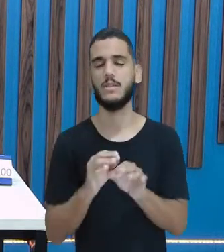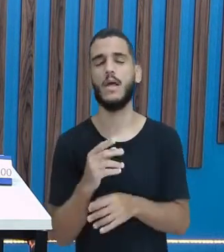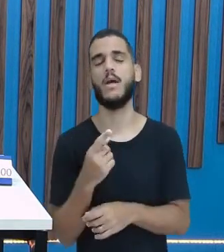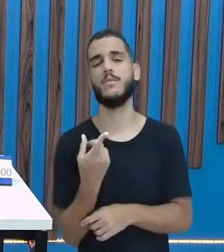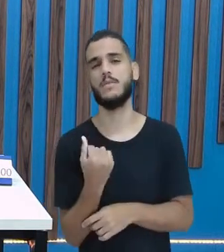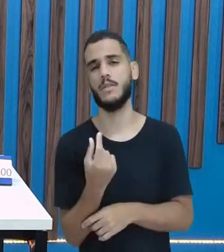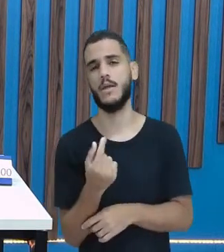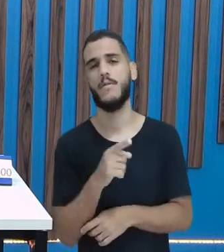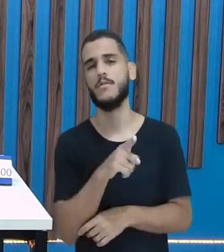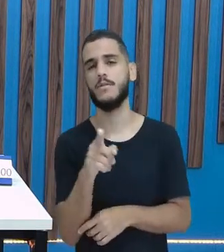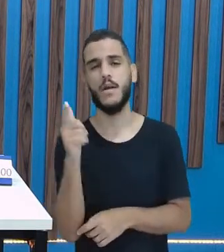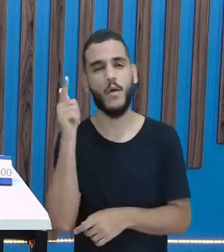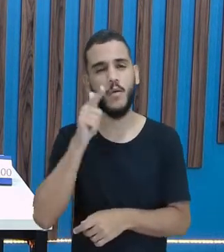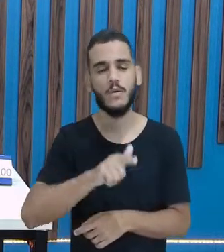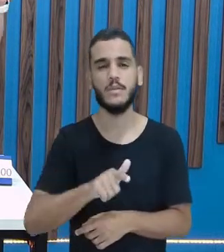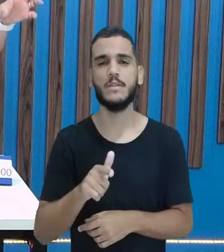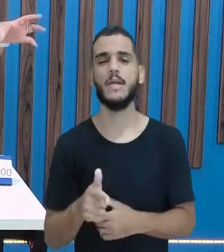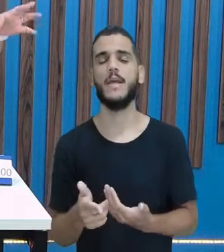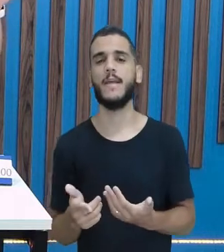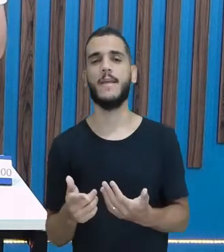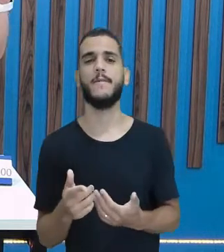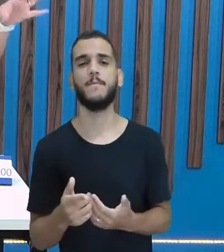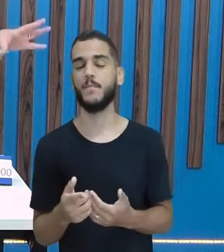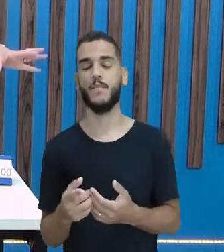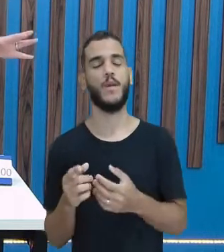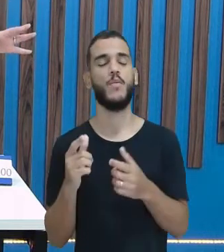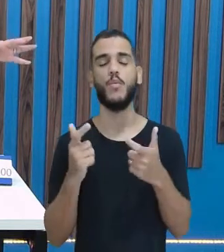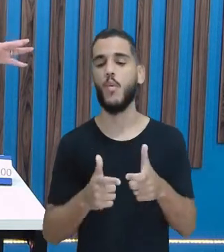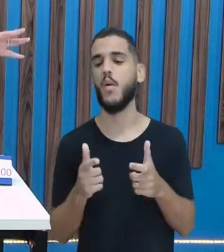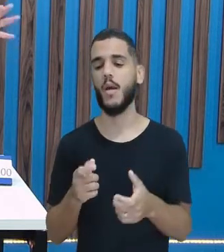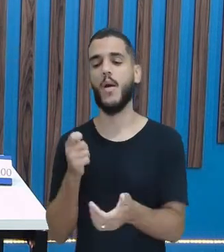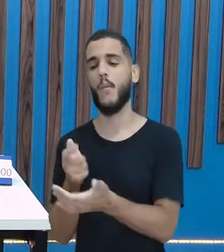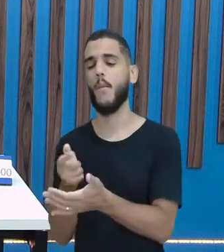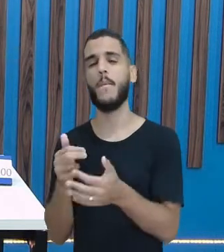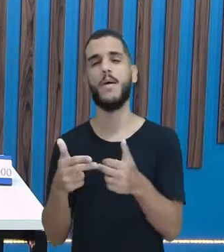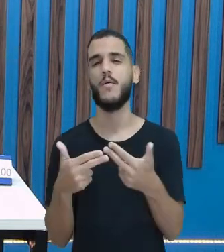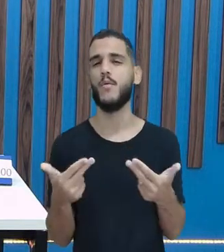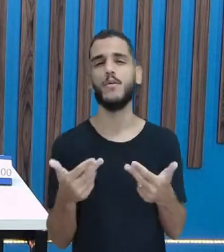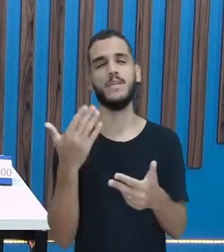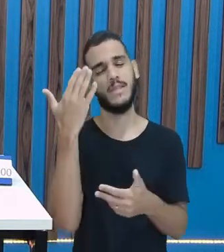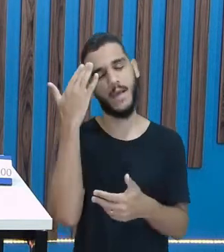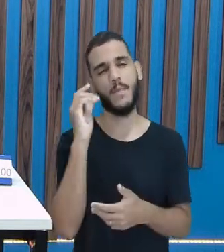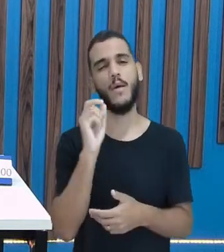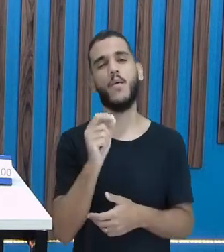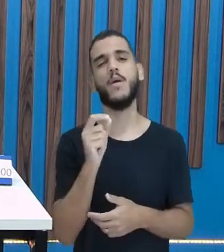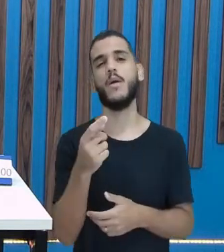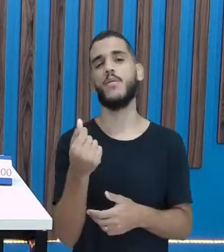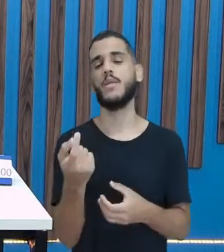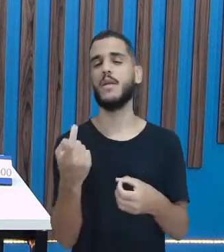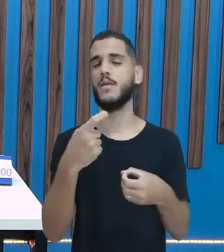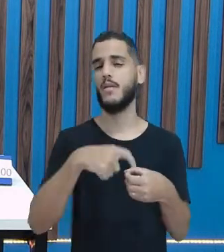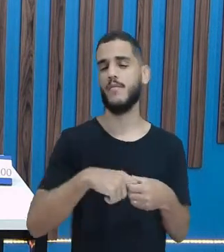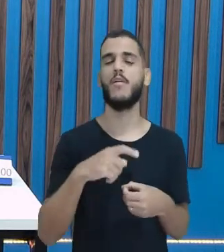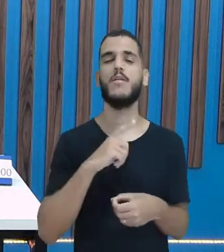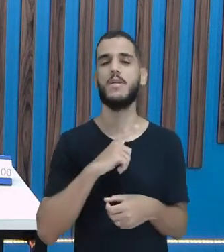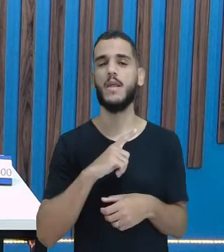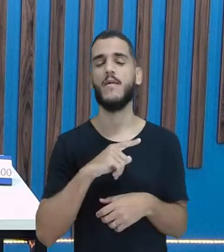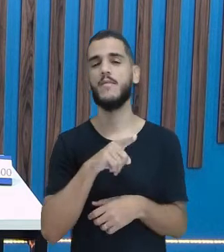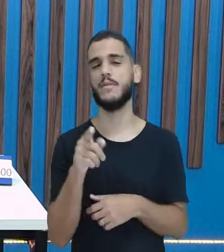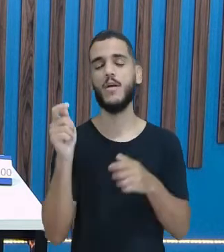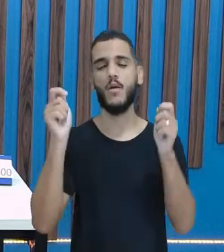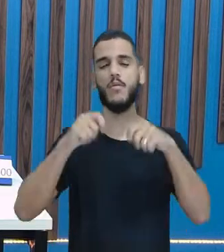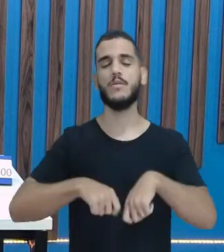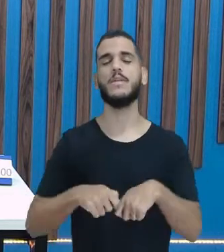dinheiro? Vocês conseguem chegar numa venda, fazer uma compra, saber o troco que vai receber? Vocês